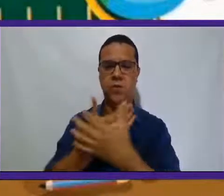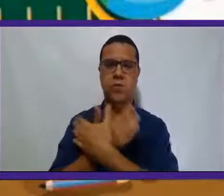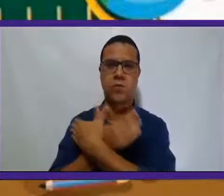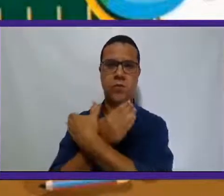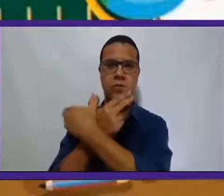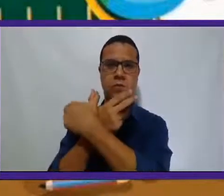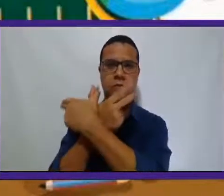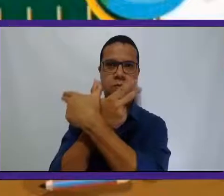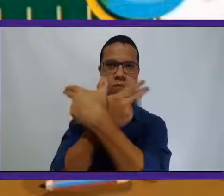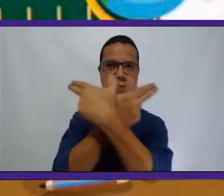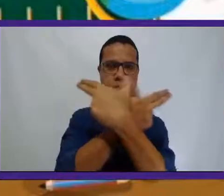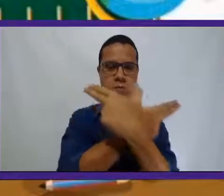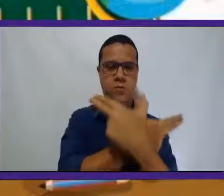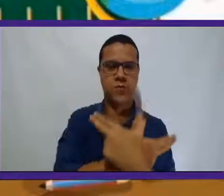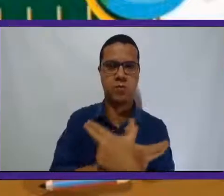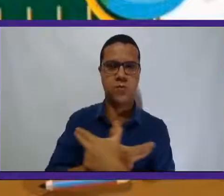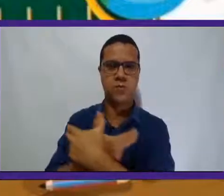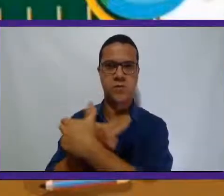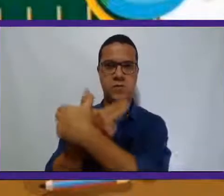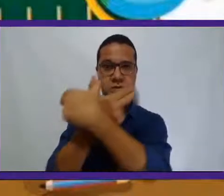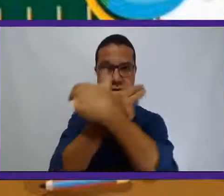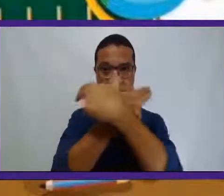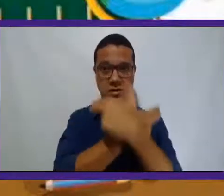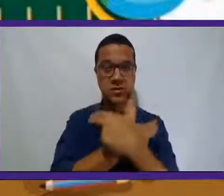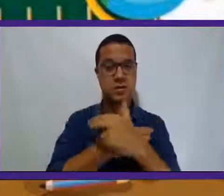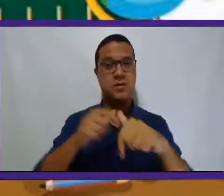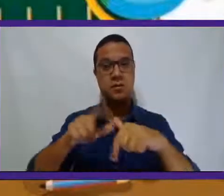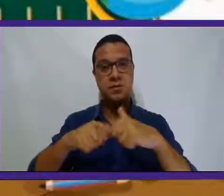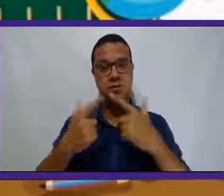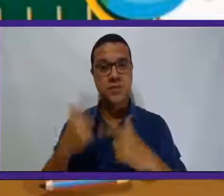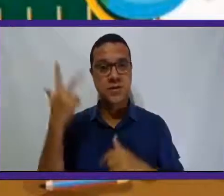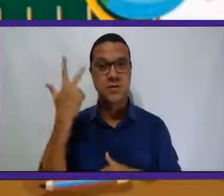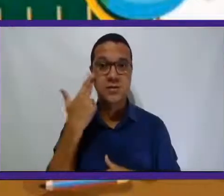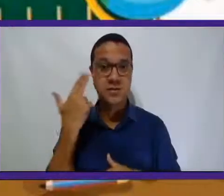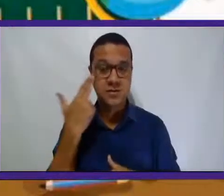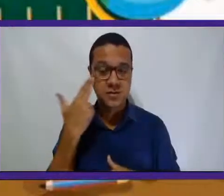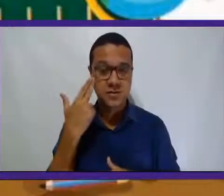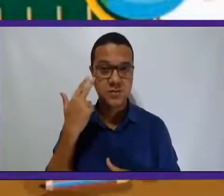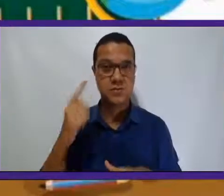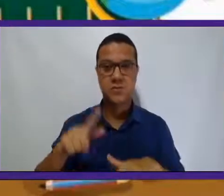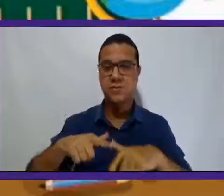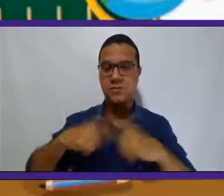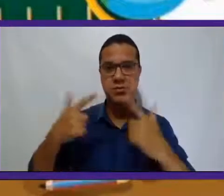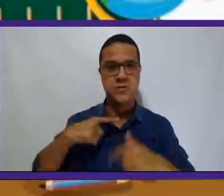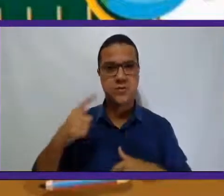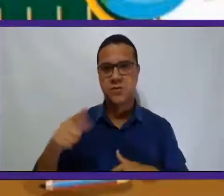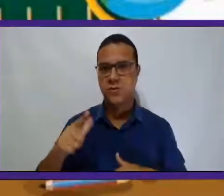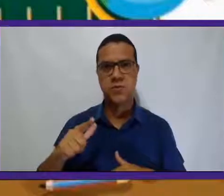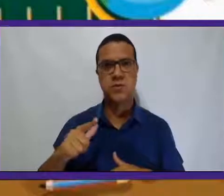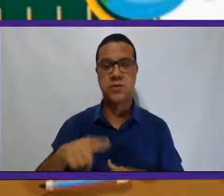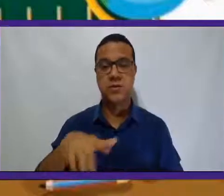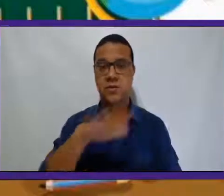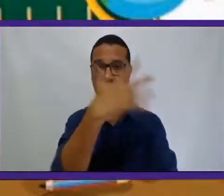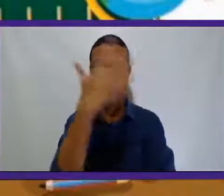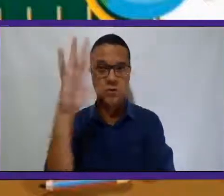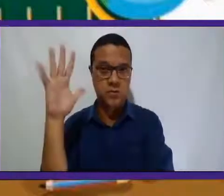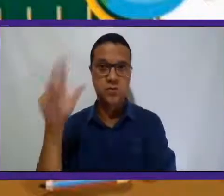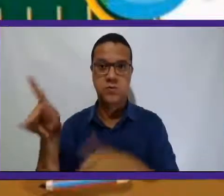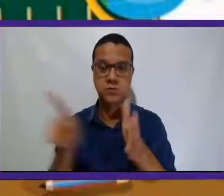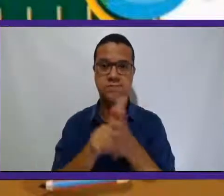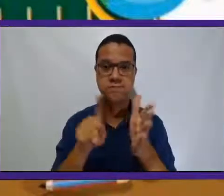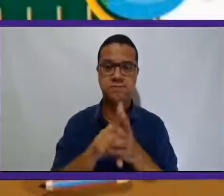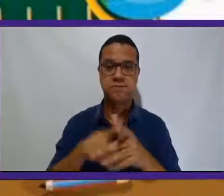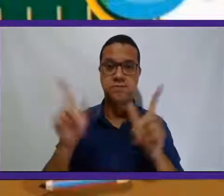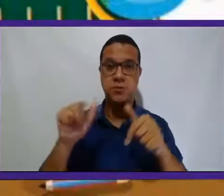Acompanhando a Terra Nesse giro A Lua é um satélite natural No entanto Ela não tem luz própria Como o sol Então